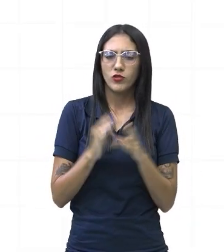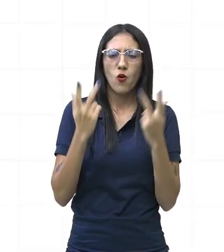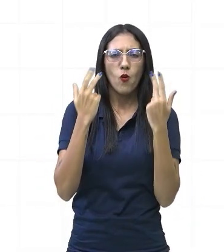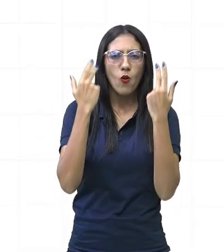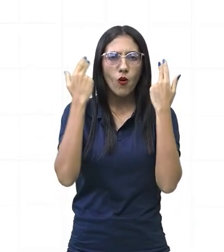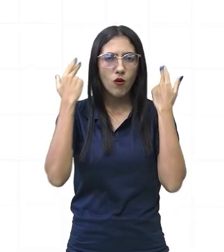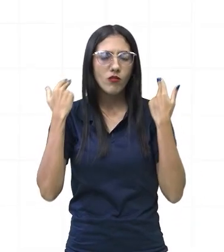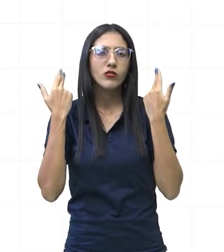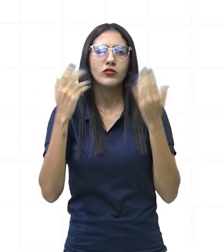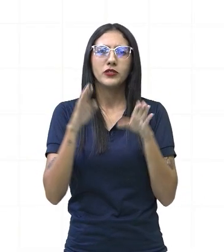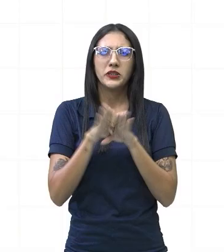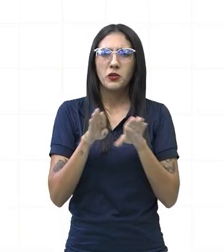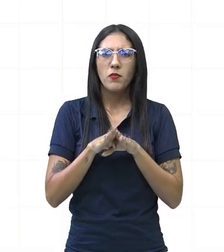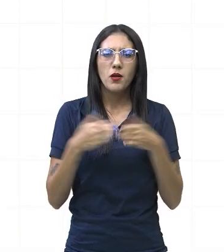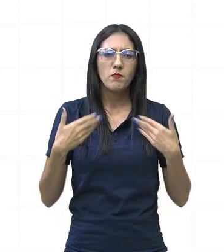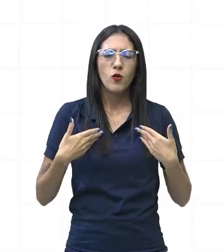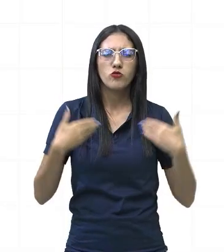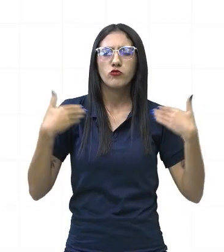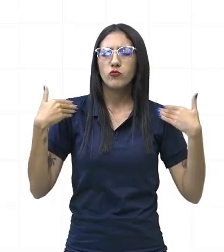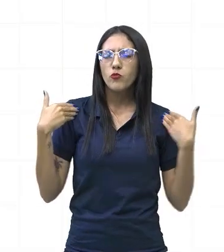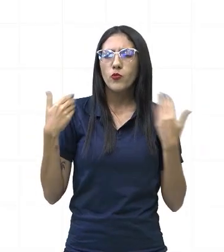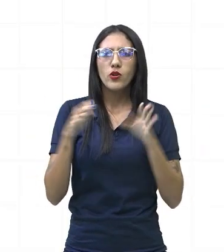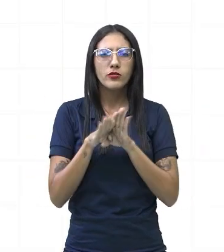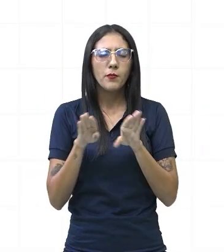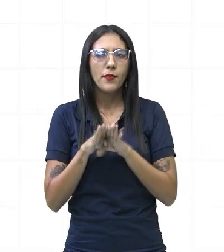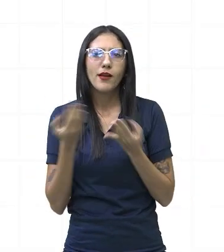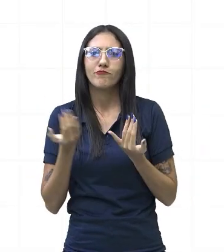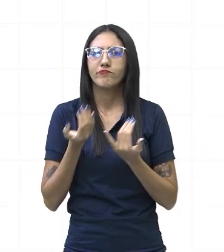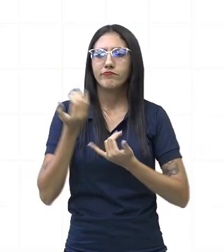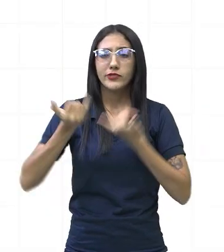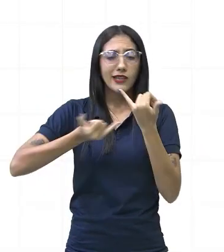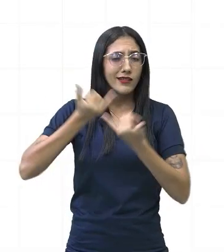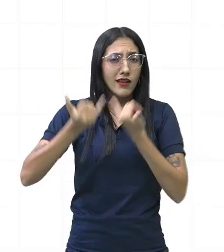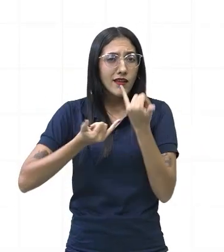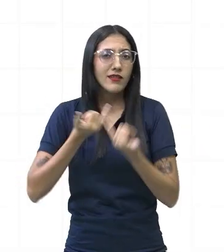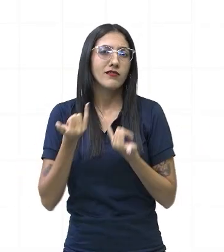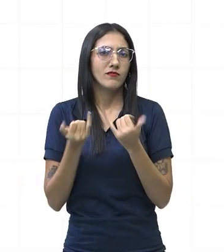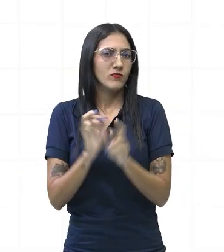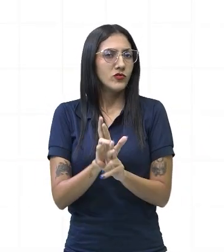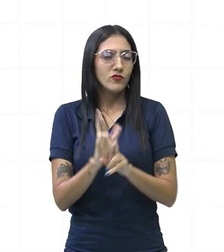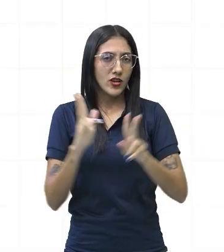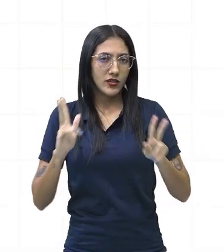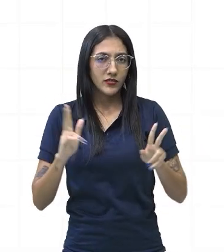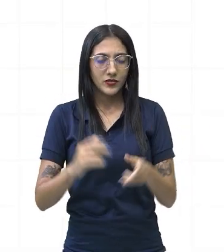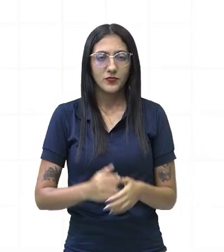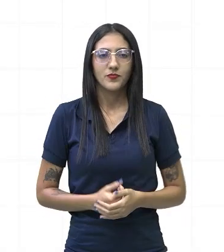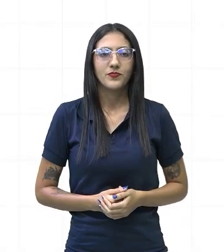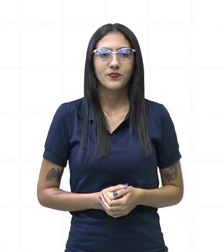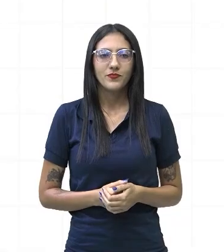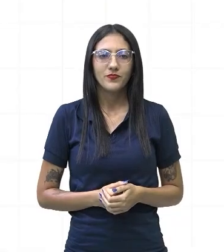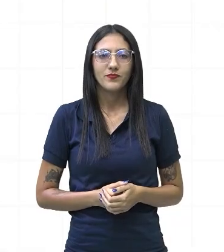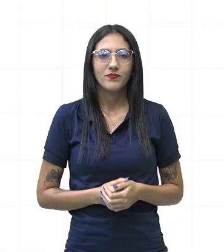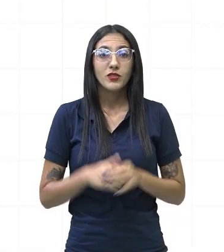cabelo, postura, hábitos, brincadeiras diferentes. Se formos olhar, então,